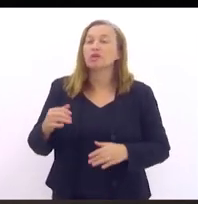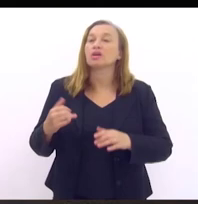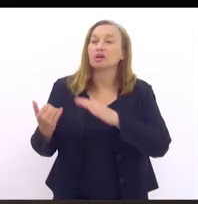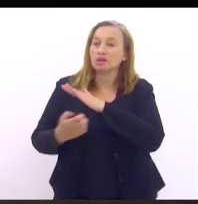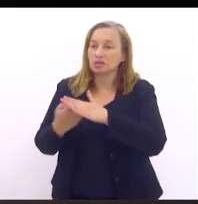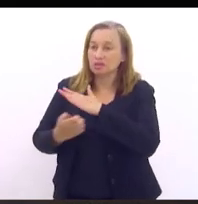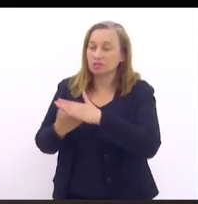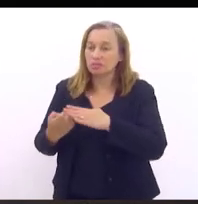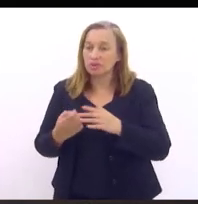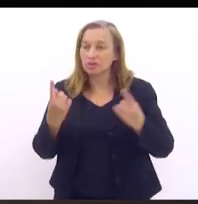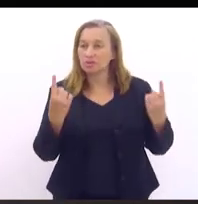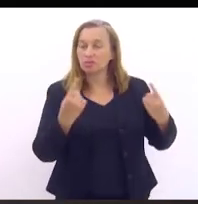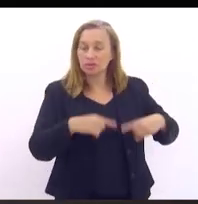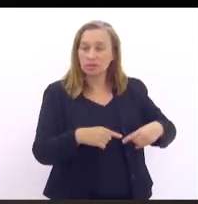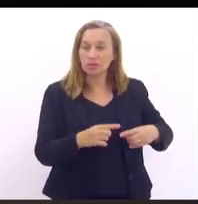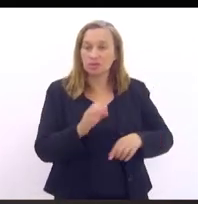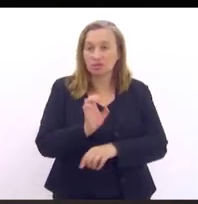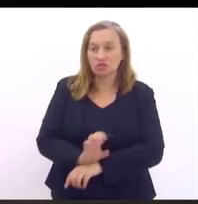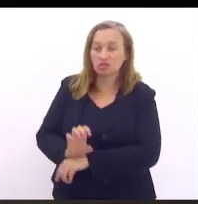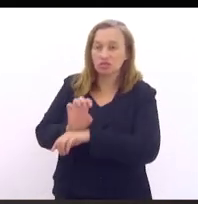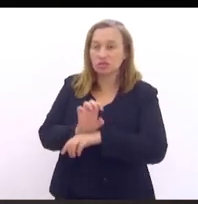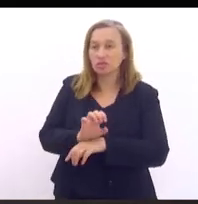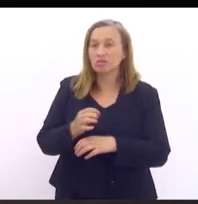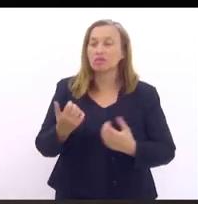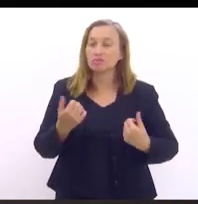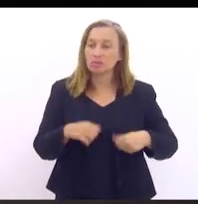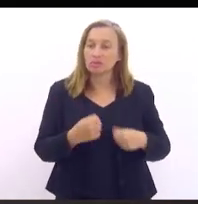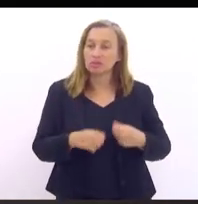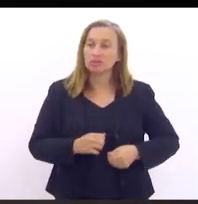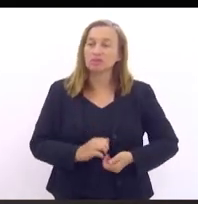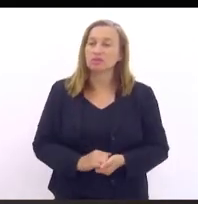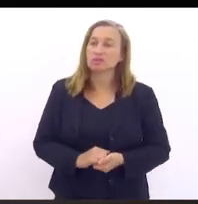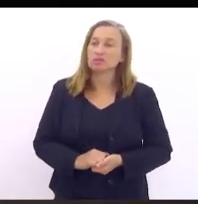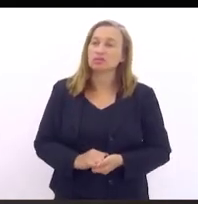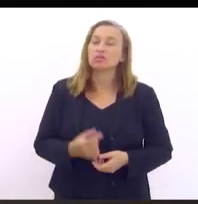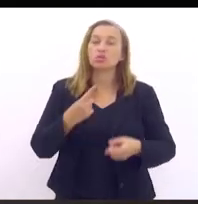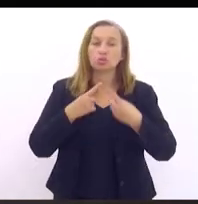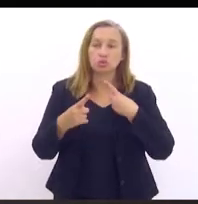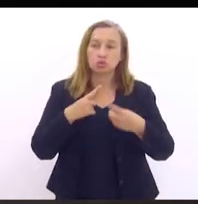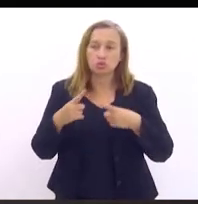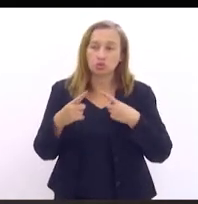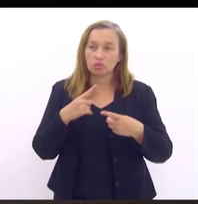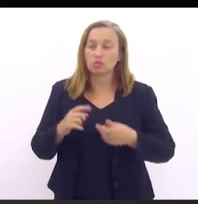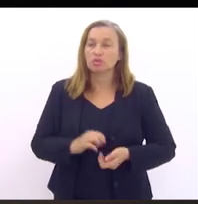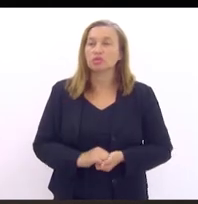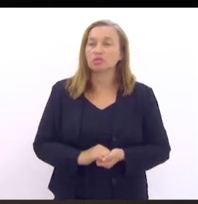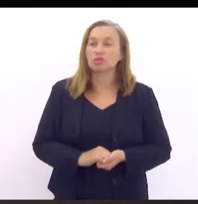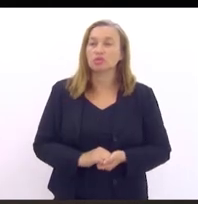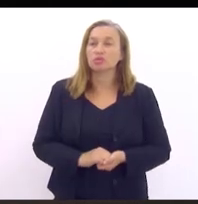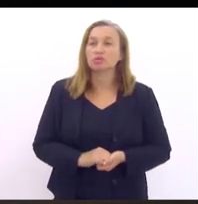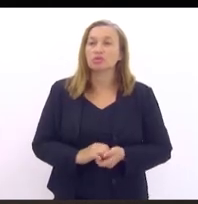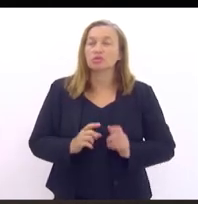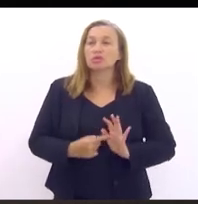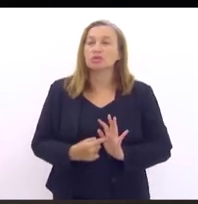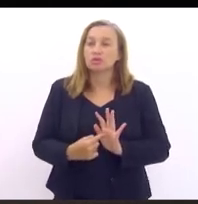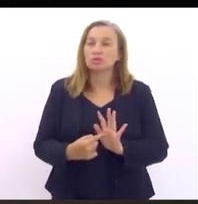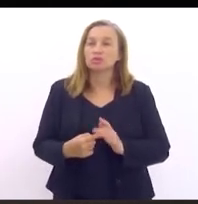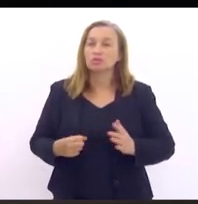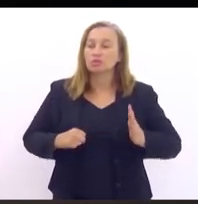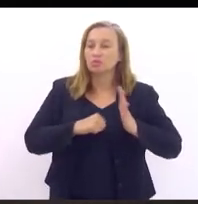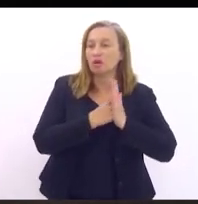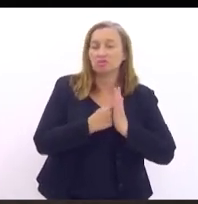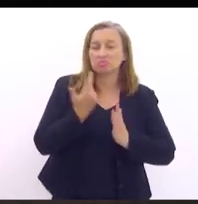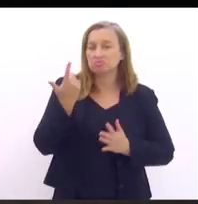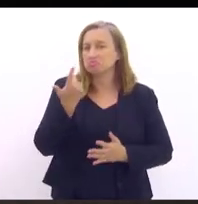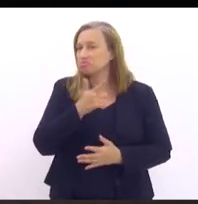e a competitividade de Estado. Deveria ser, né, muito discutido, inclusive com a demonstração do impacto, que a gente não teve